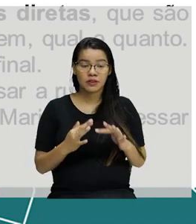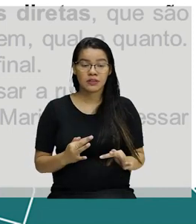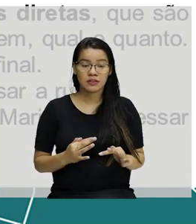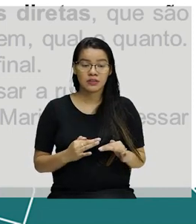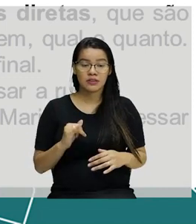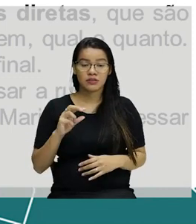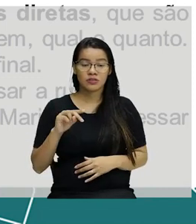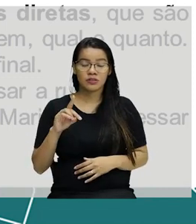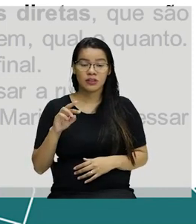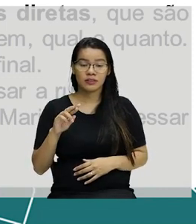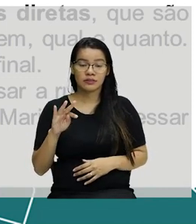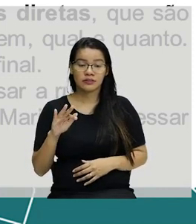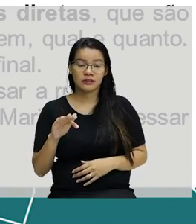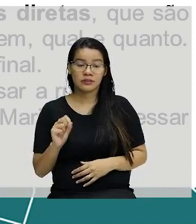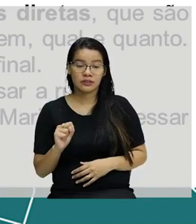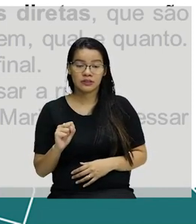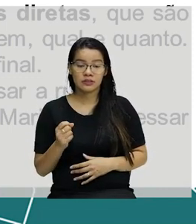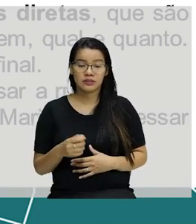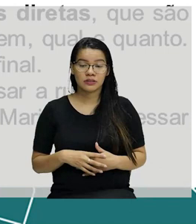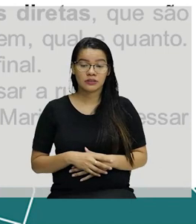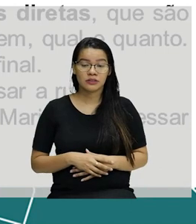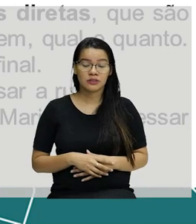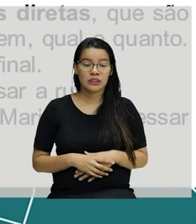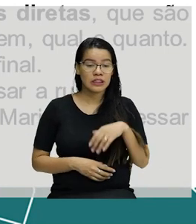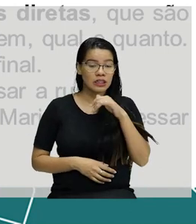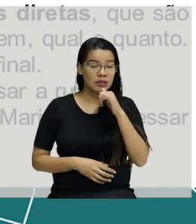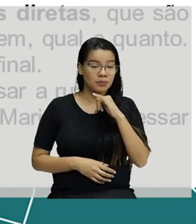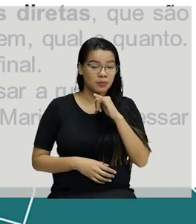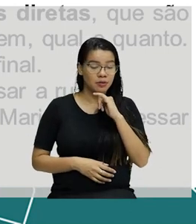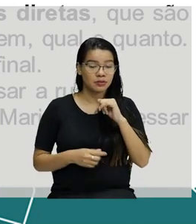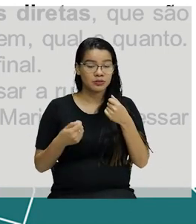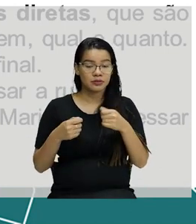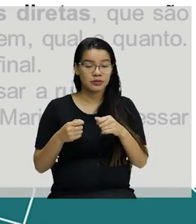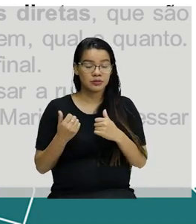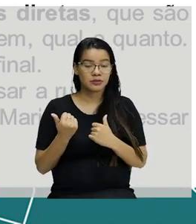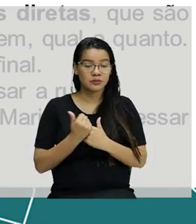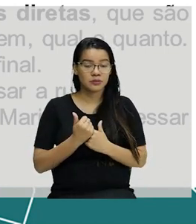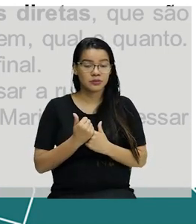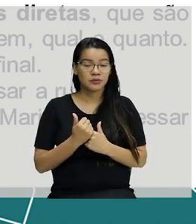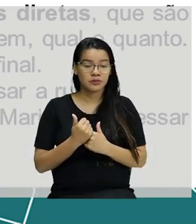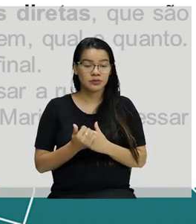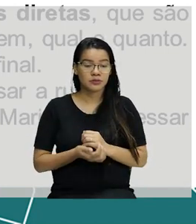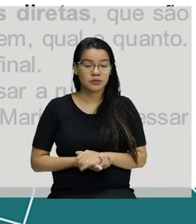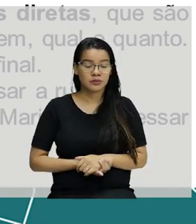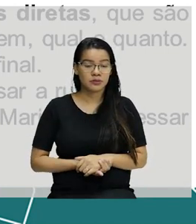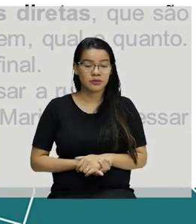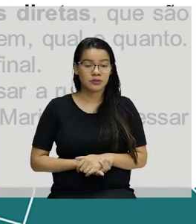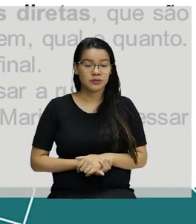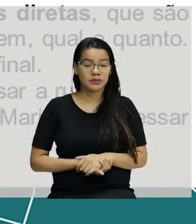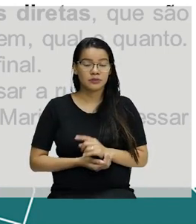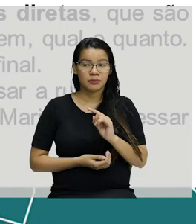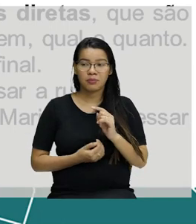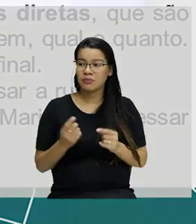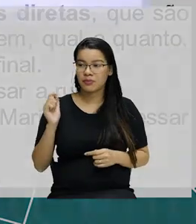interrogativa direta moça poderia me ajudar a atravessar a rua exemplo de interrogativa indireta